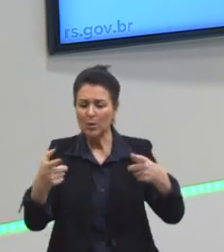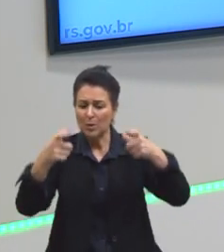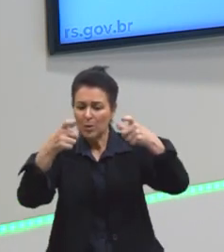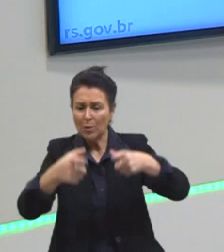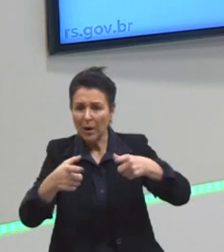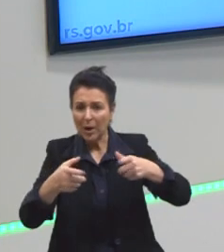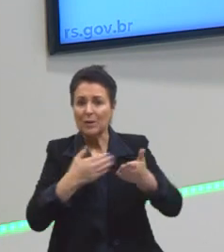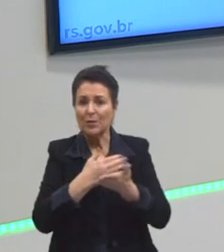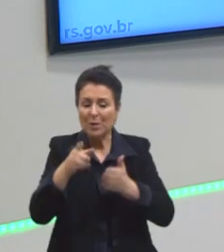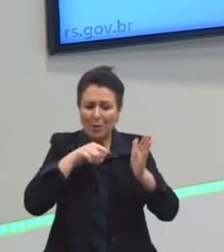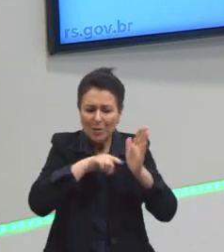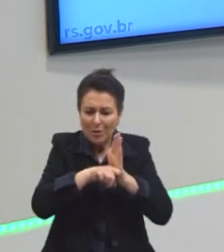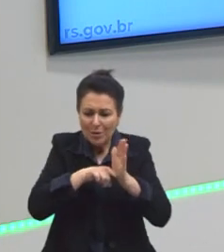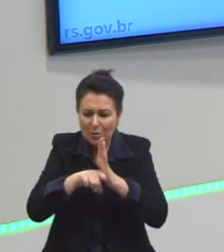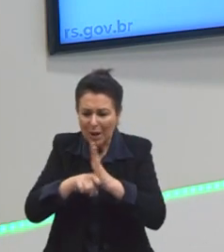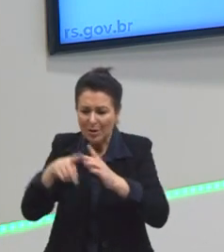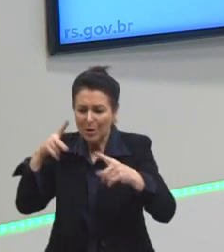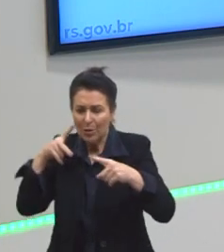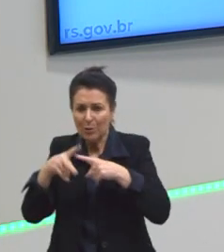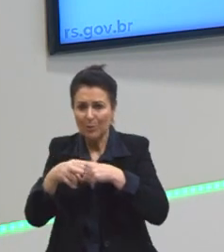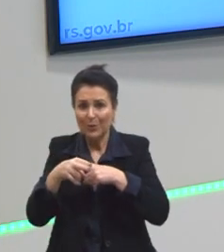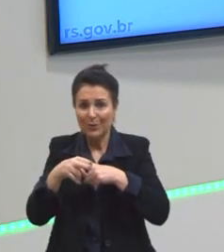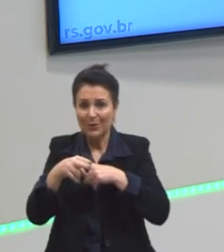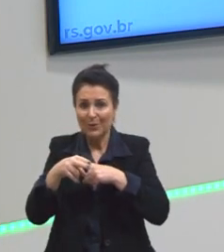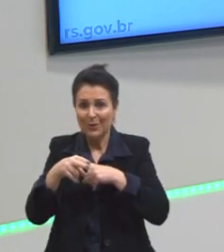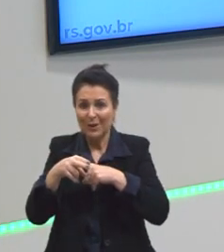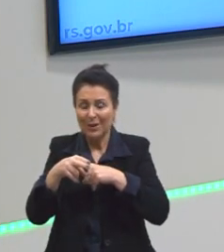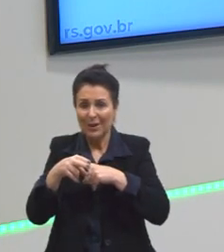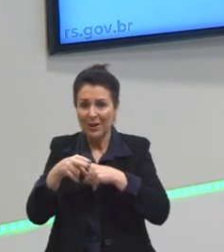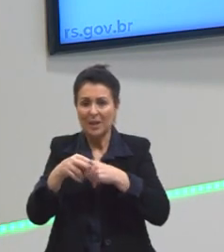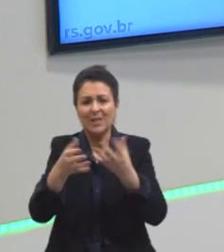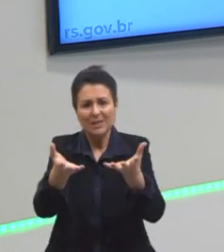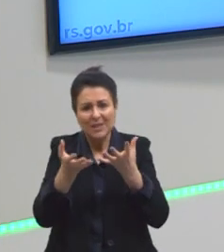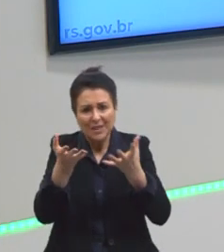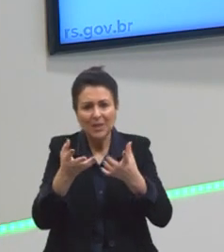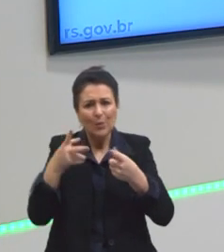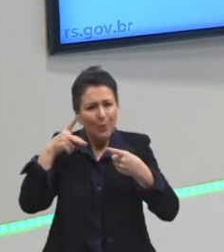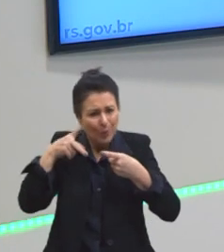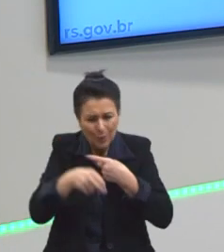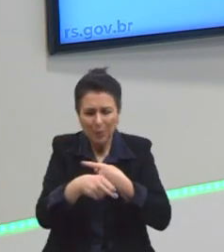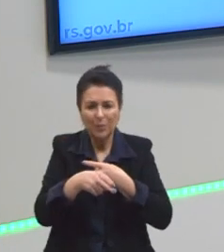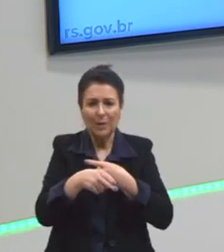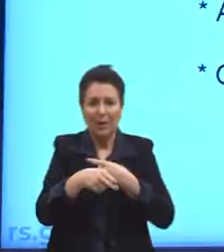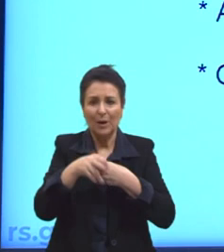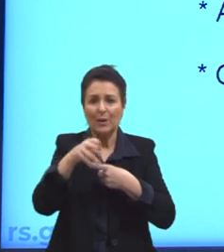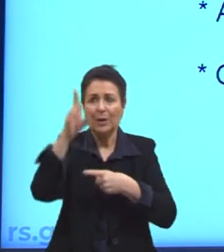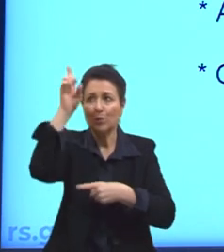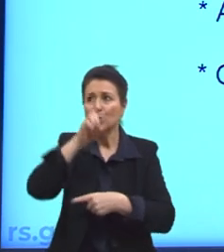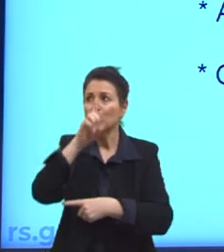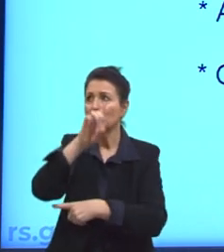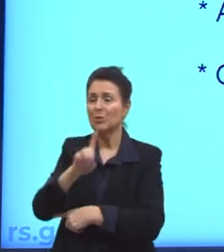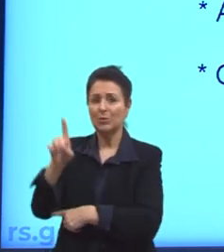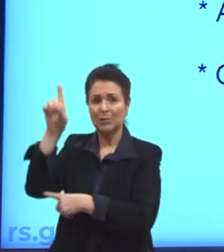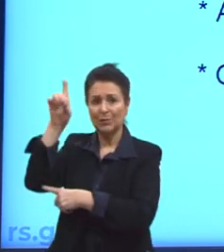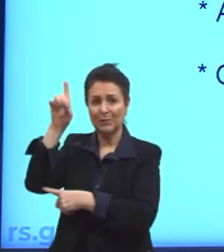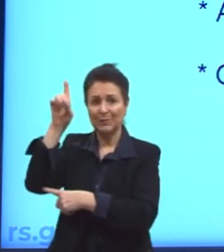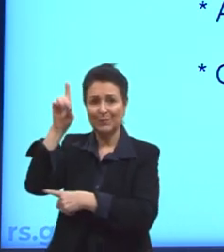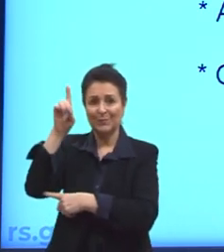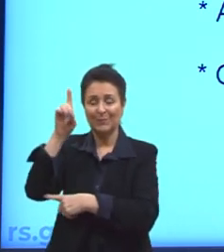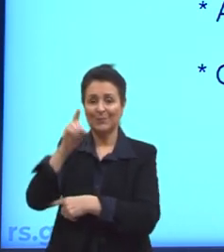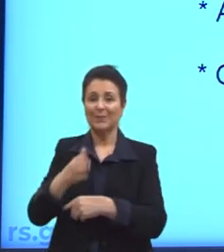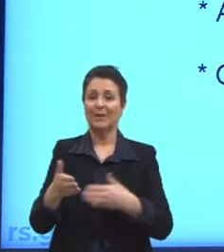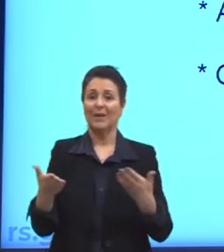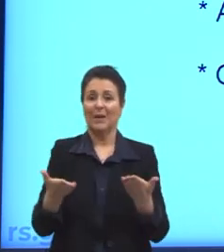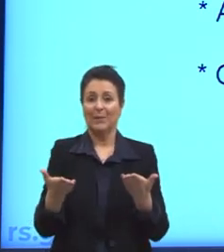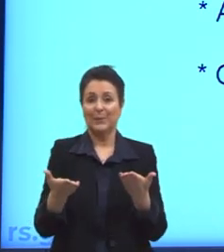começam a questionar é essa ruptura na força a ruptura com a teoria do direito divino né é bom